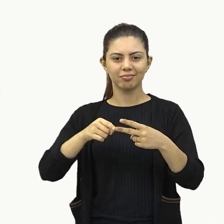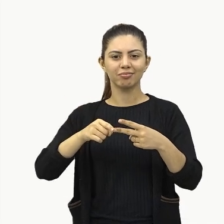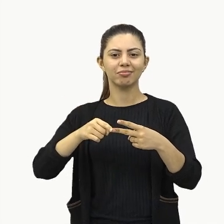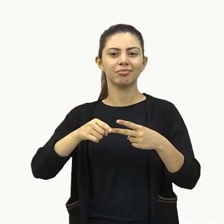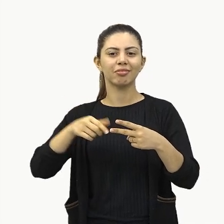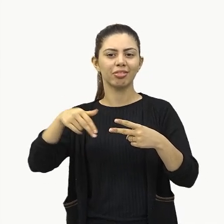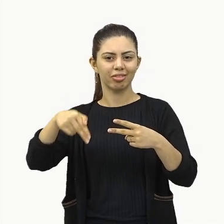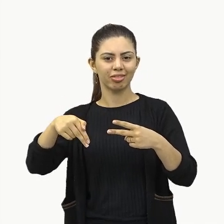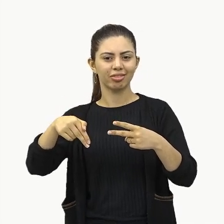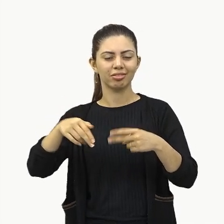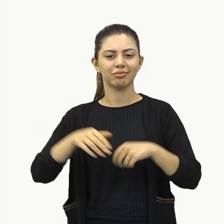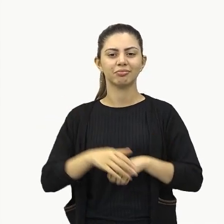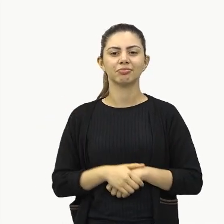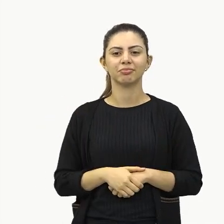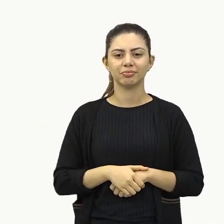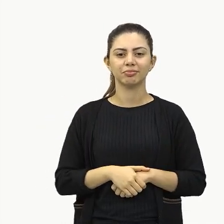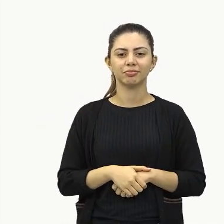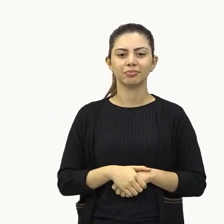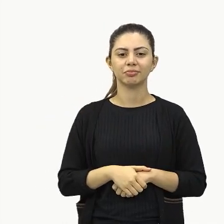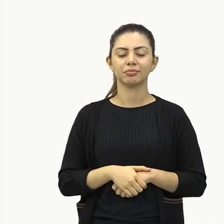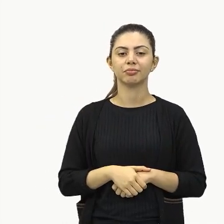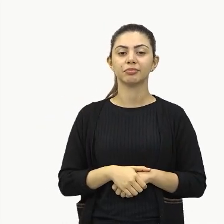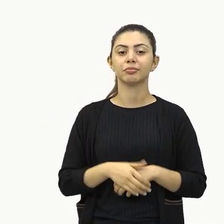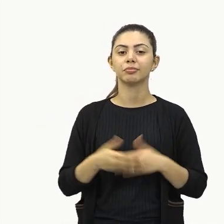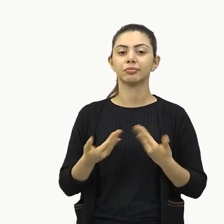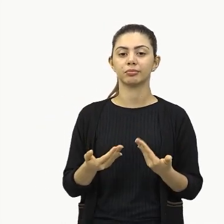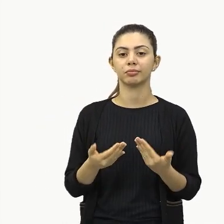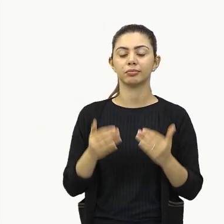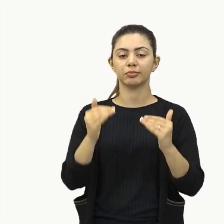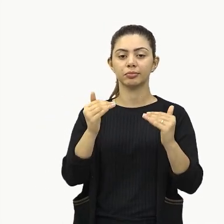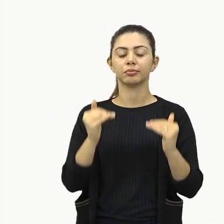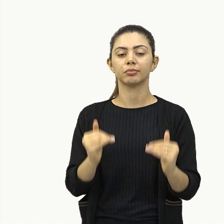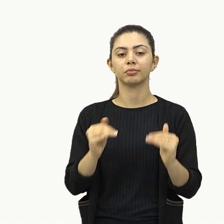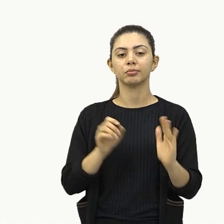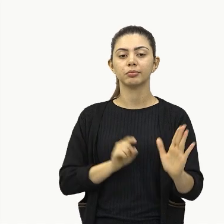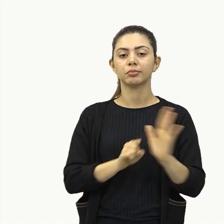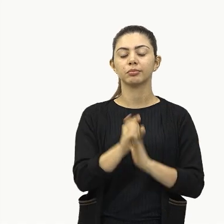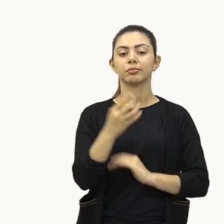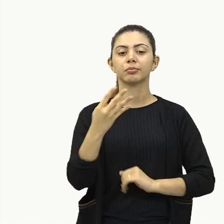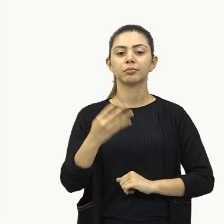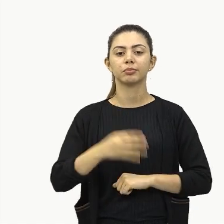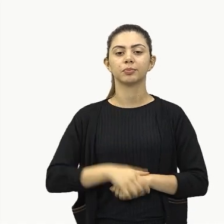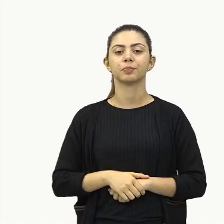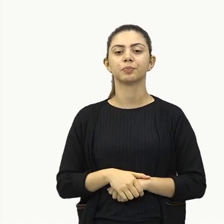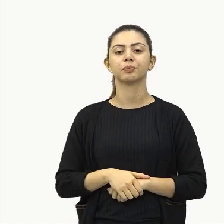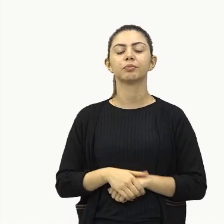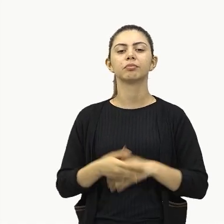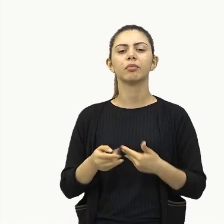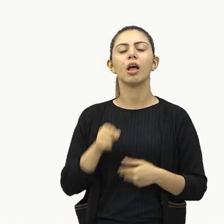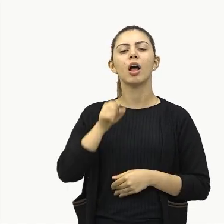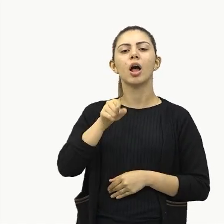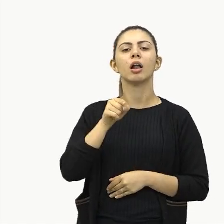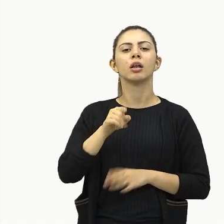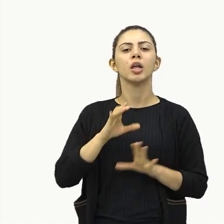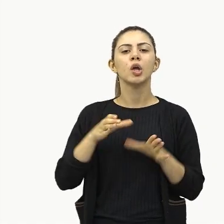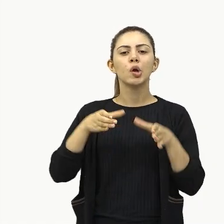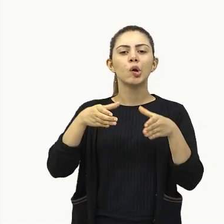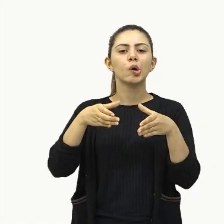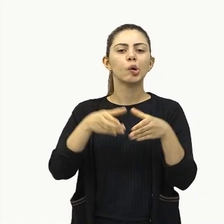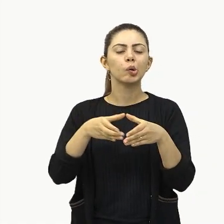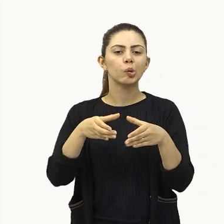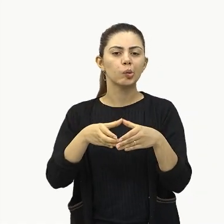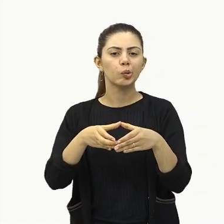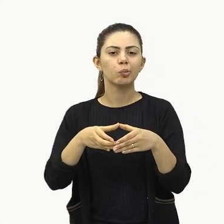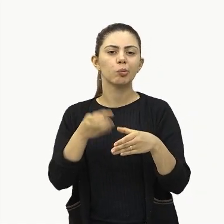naturais. Aí a interrogação número 4. Todo número irracional é irracional?